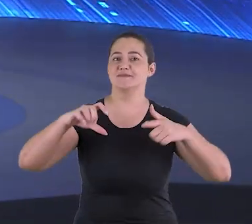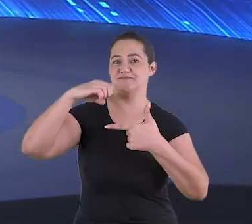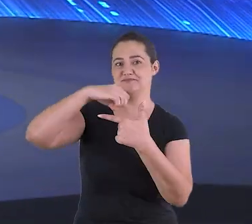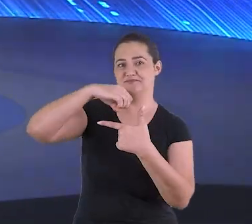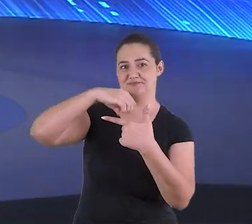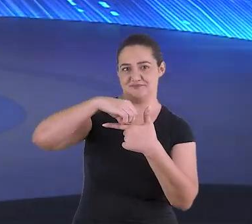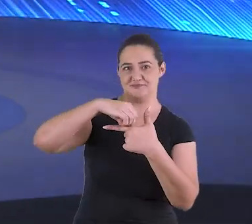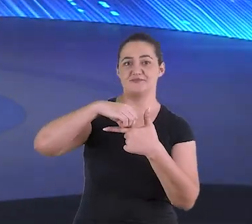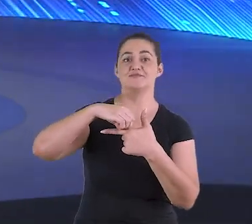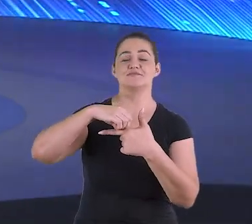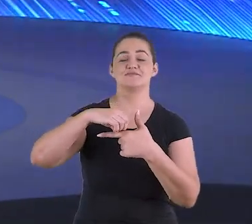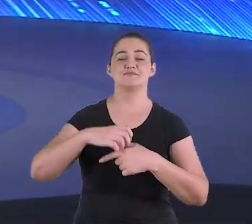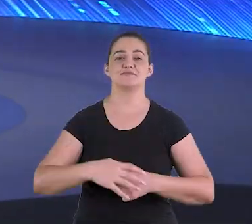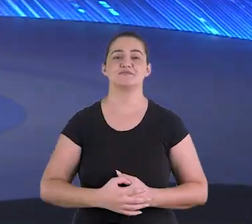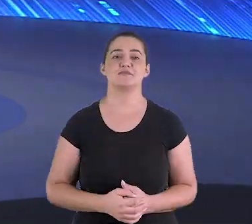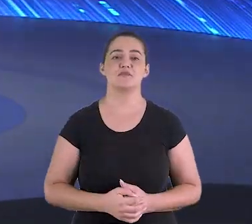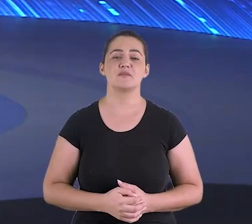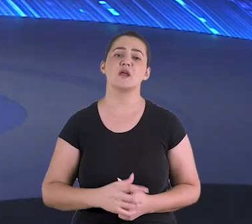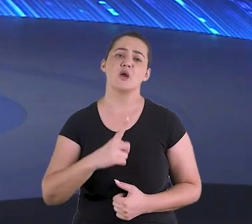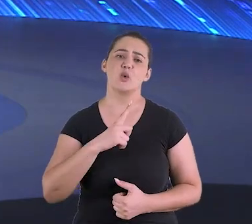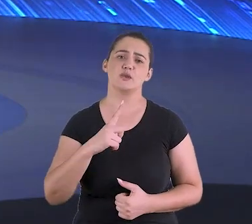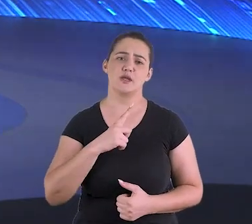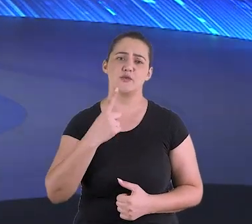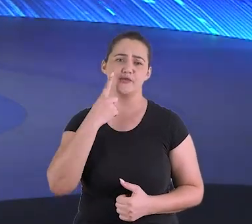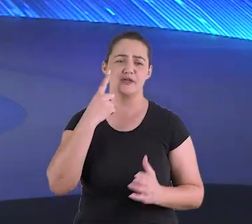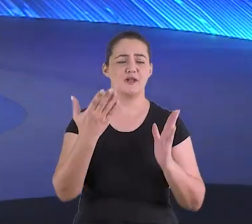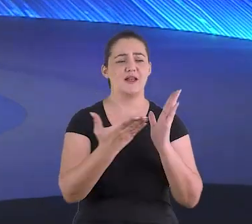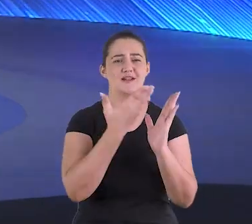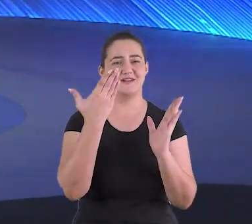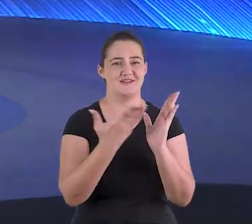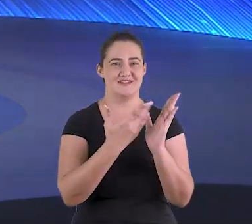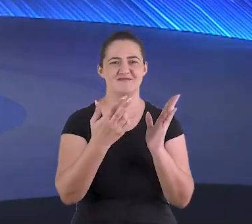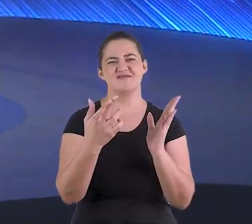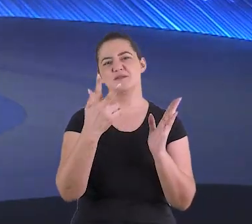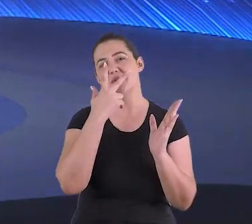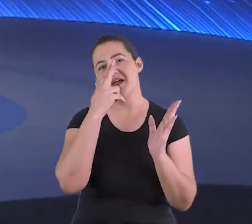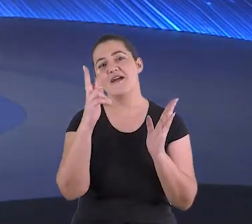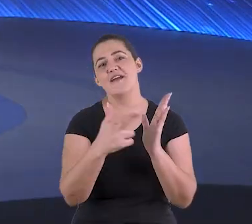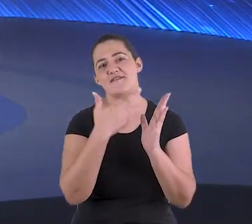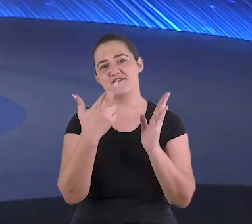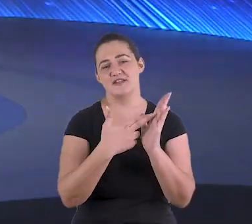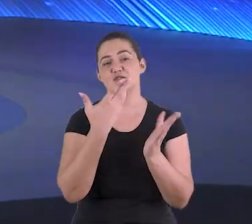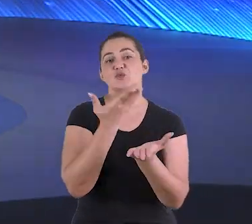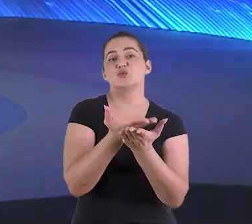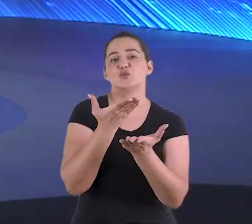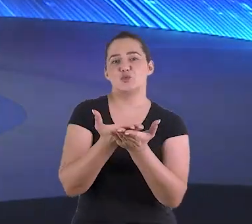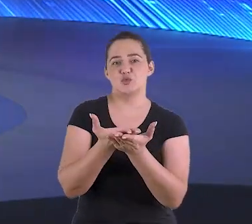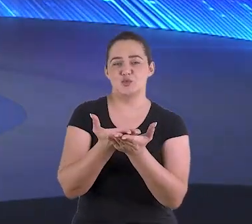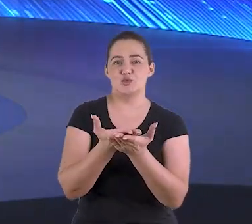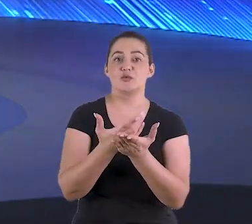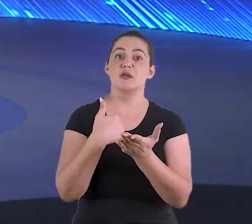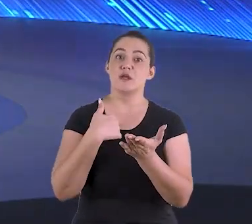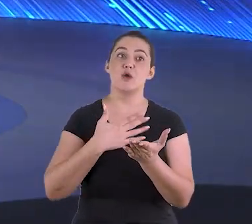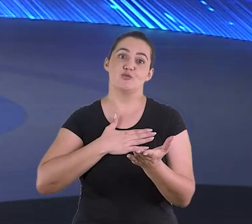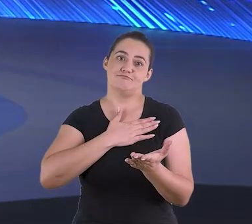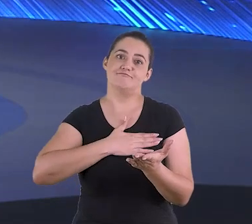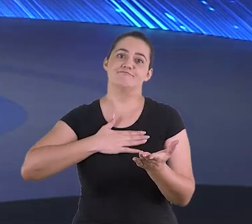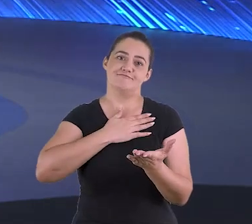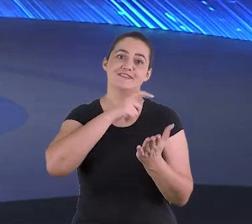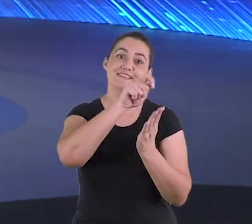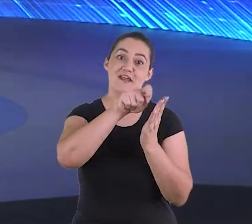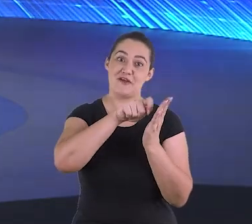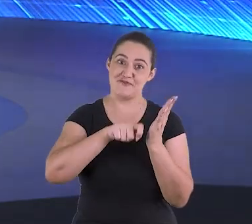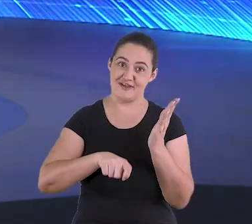da TV Novo Tempo, da Rádio Novo Tempo. Eu tenho nas minhas mãos um novo estudo bíblico e que eu tenho a alegria de ser o autor